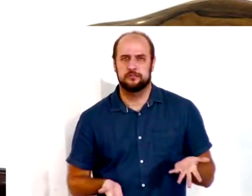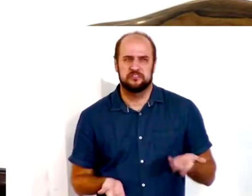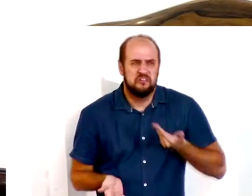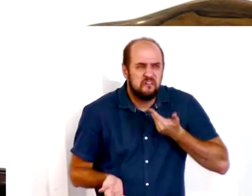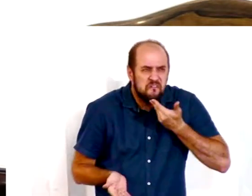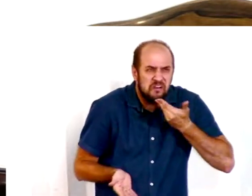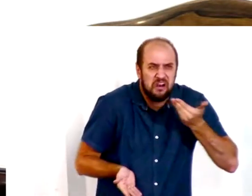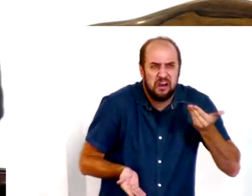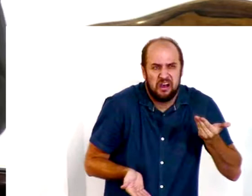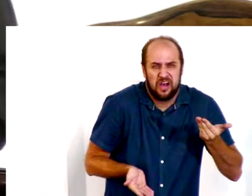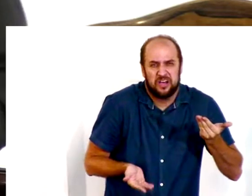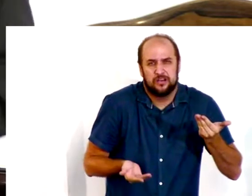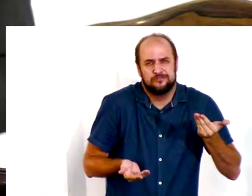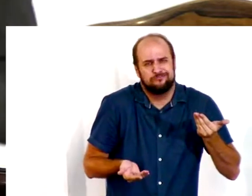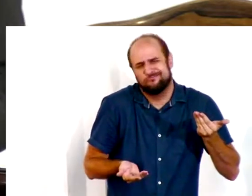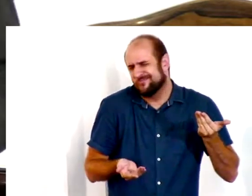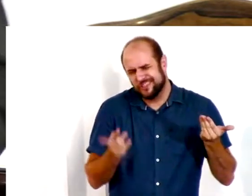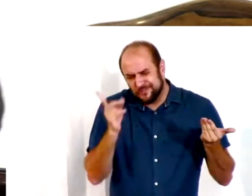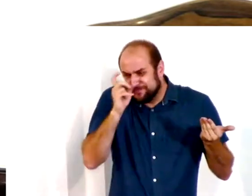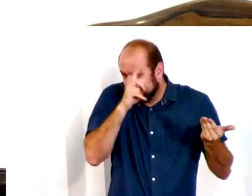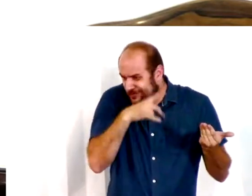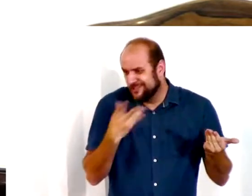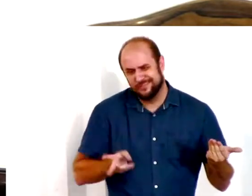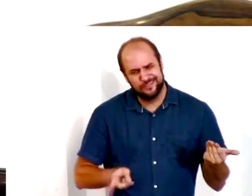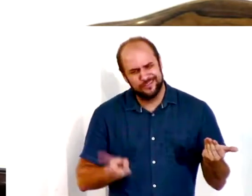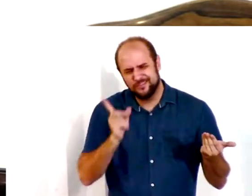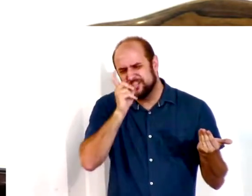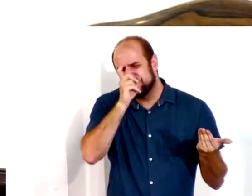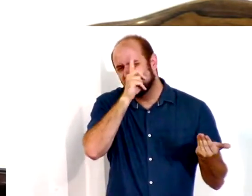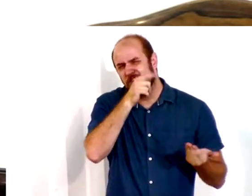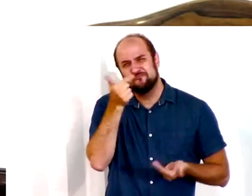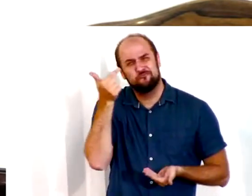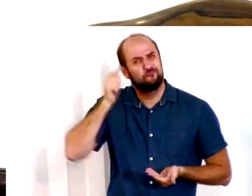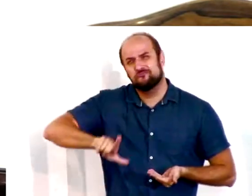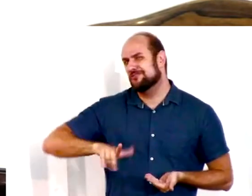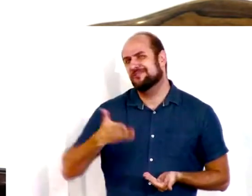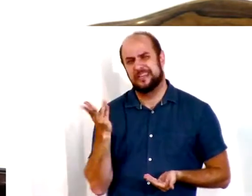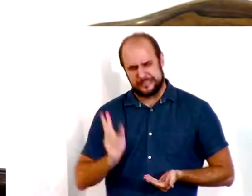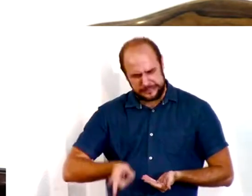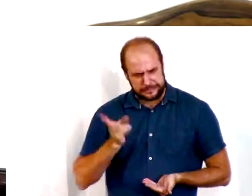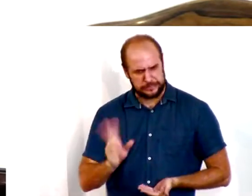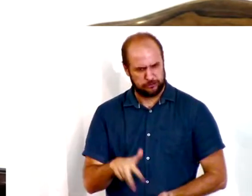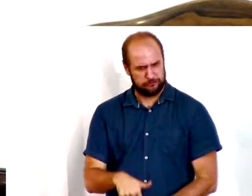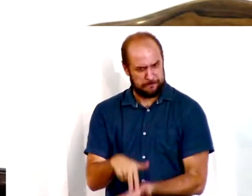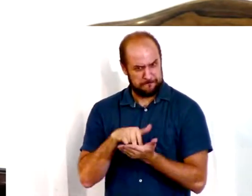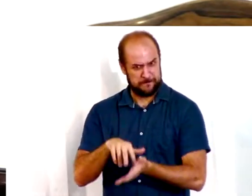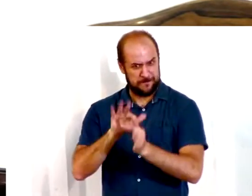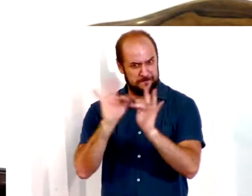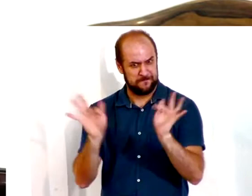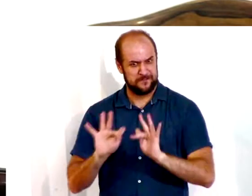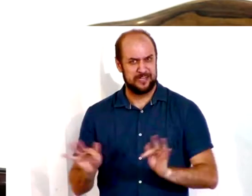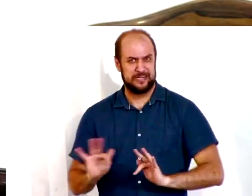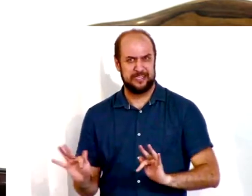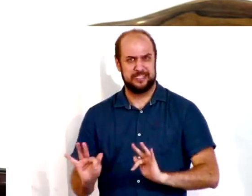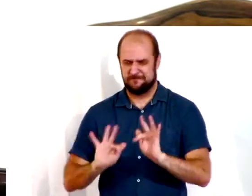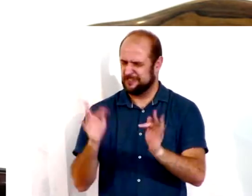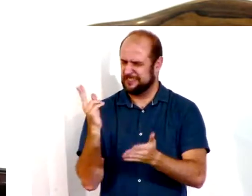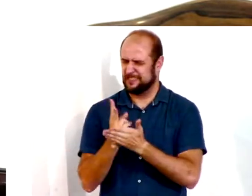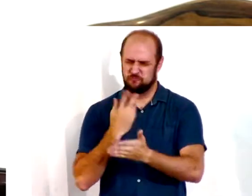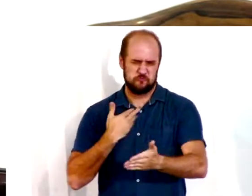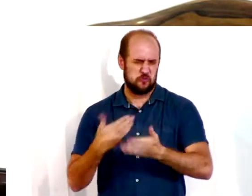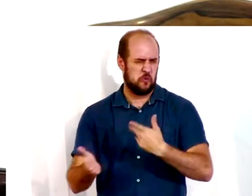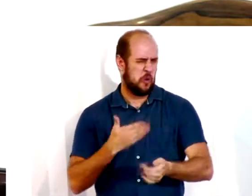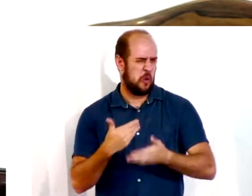e não difícil, mas é difícil, é quase que inalcançável chegar ao patamar de contentamento em